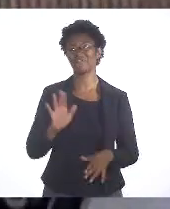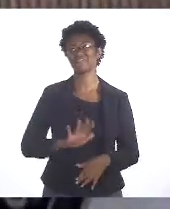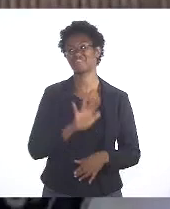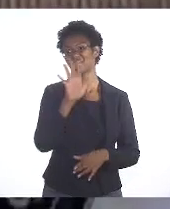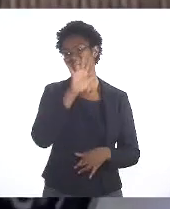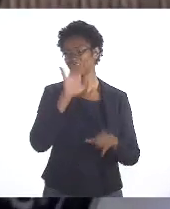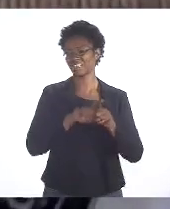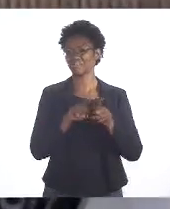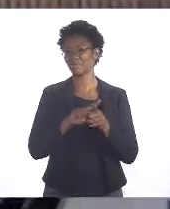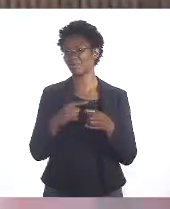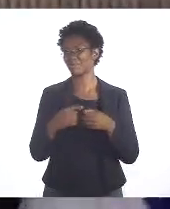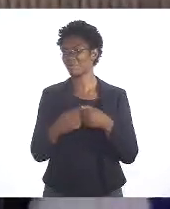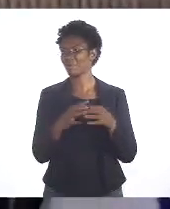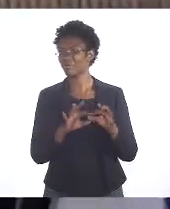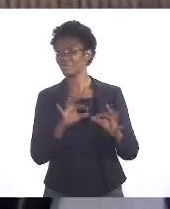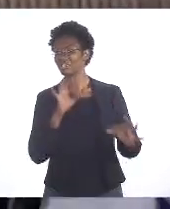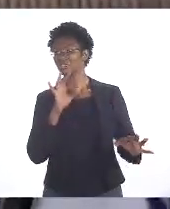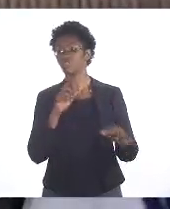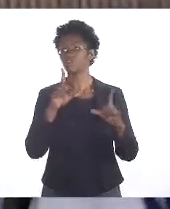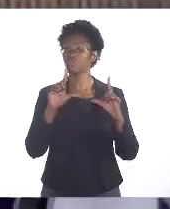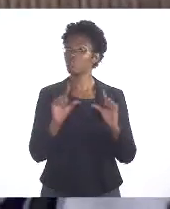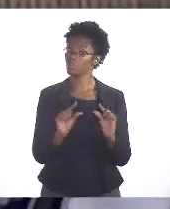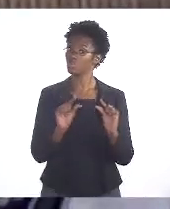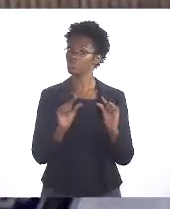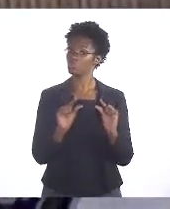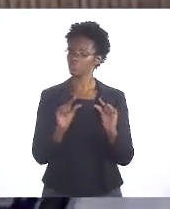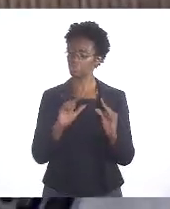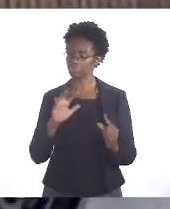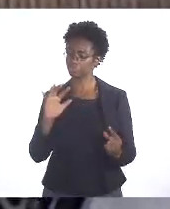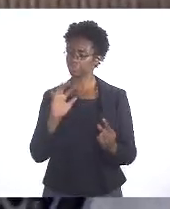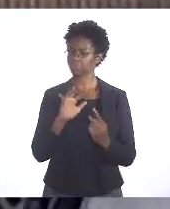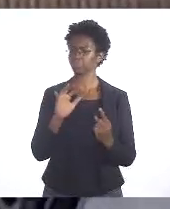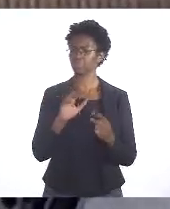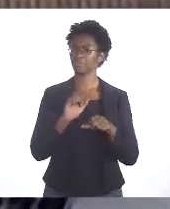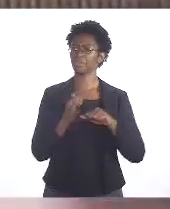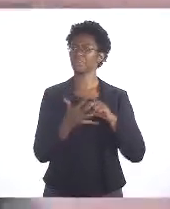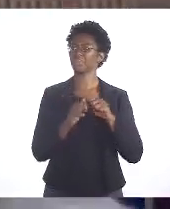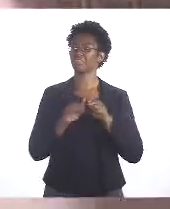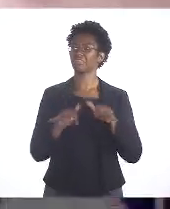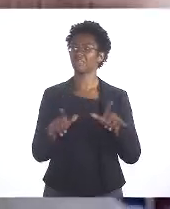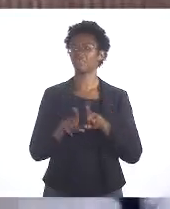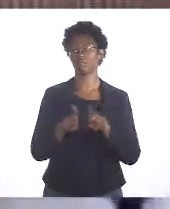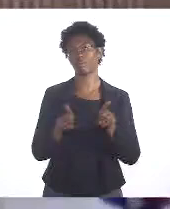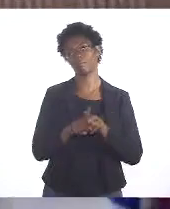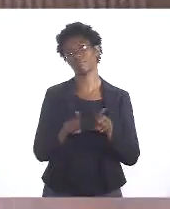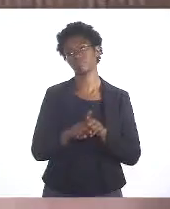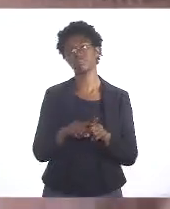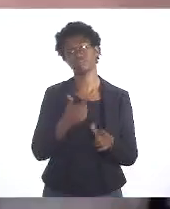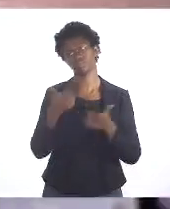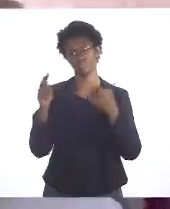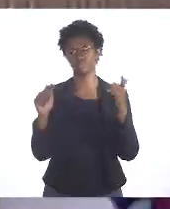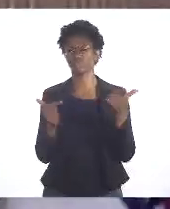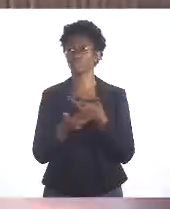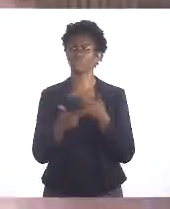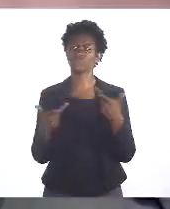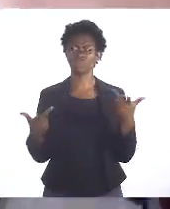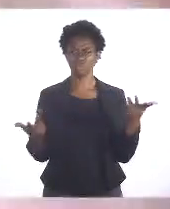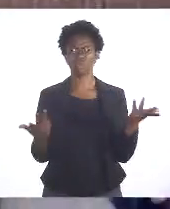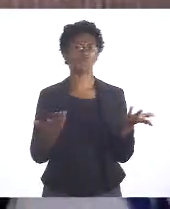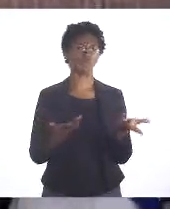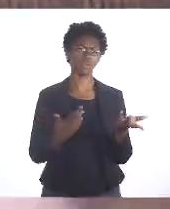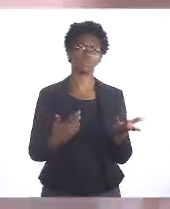gente diminua o impacto não só da Covid-19, mas de outras possíveis